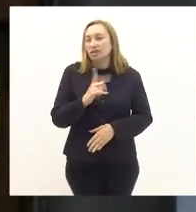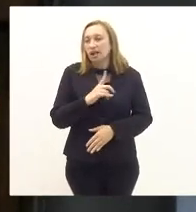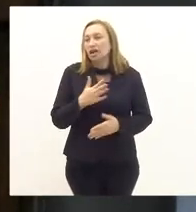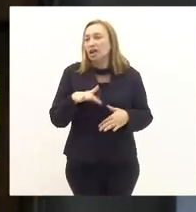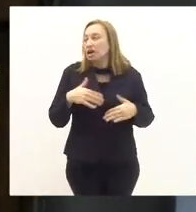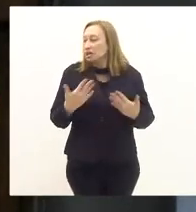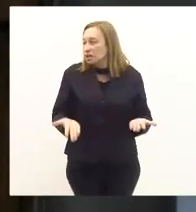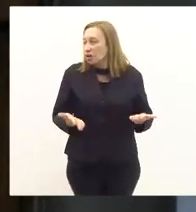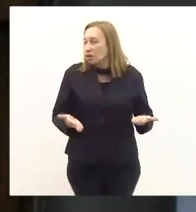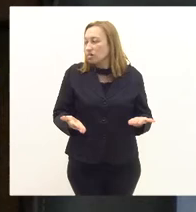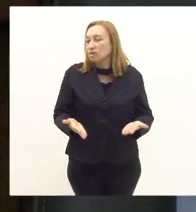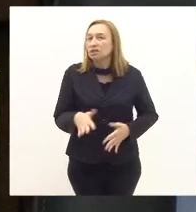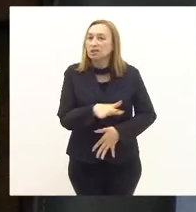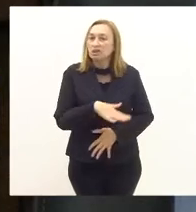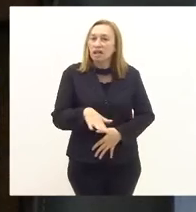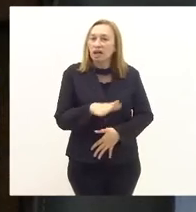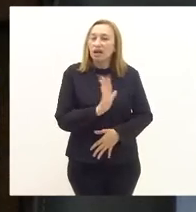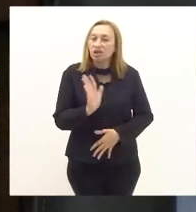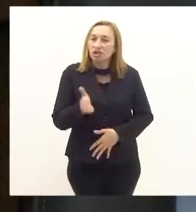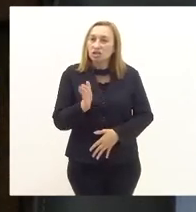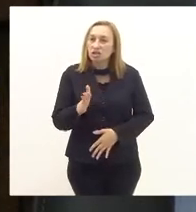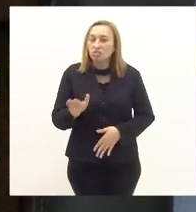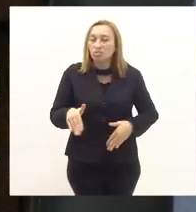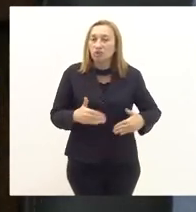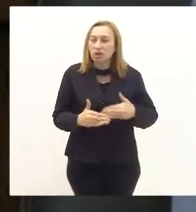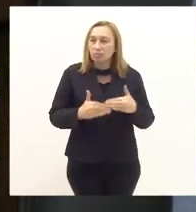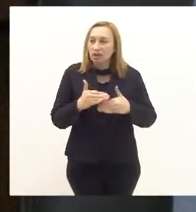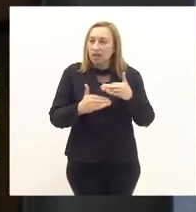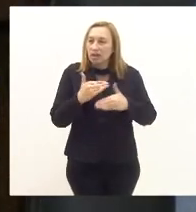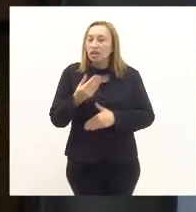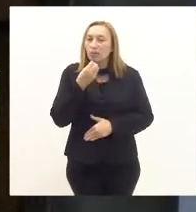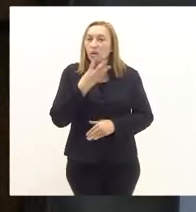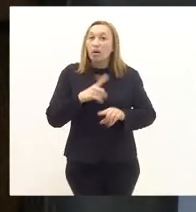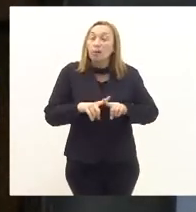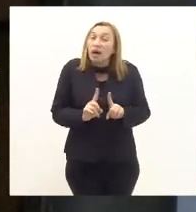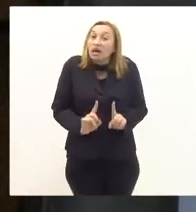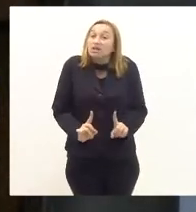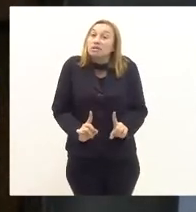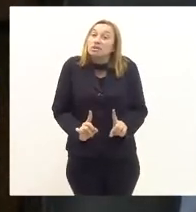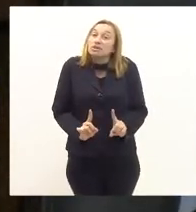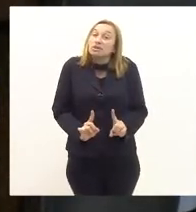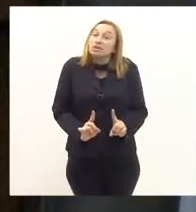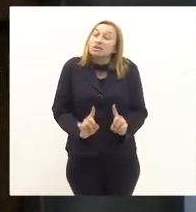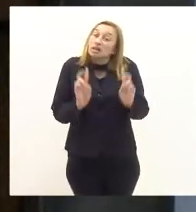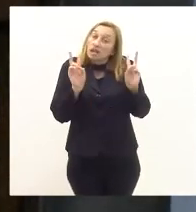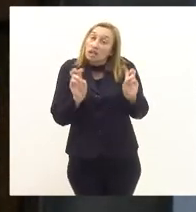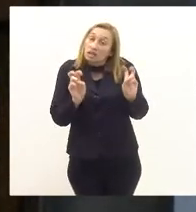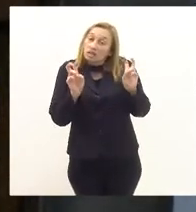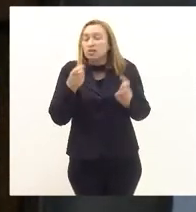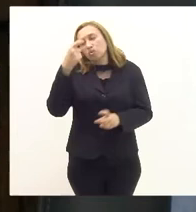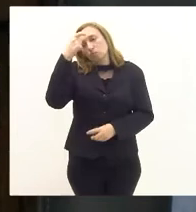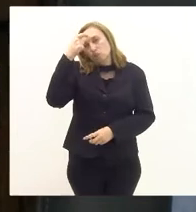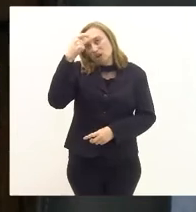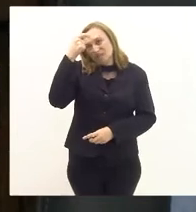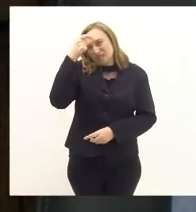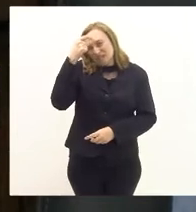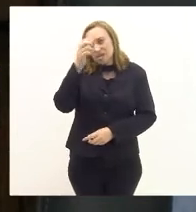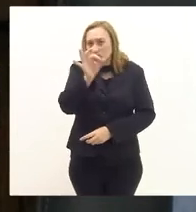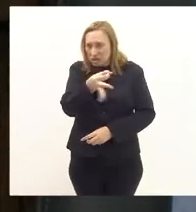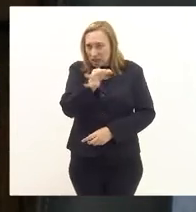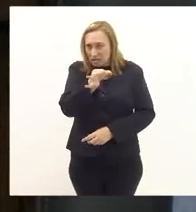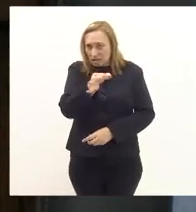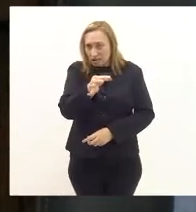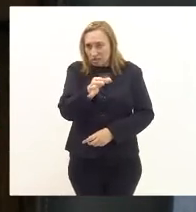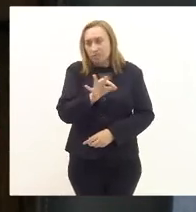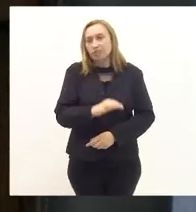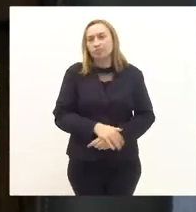Então, nesse campo, já deu uma andada muito boa, só que é aquela questão da conscientização, de fato,